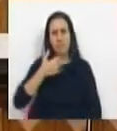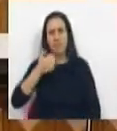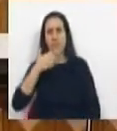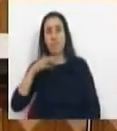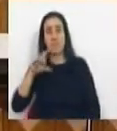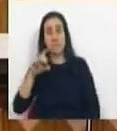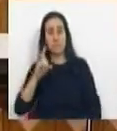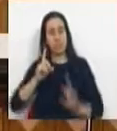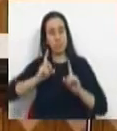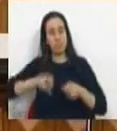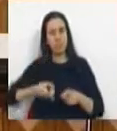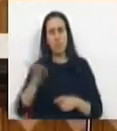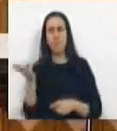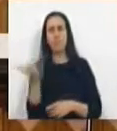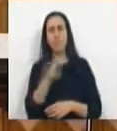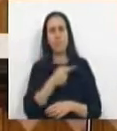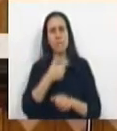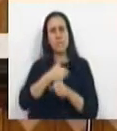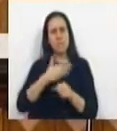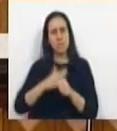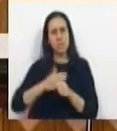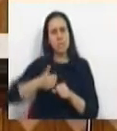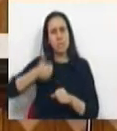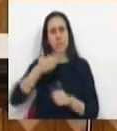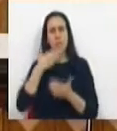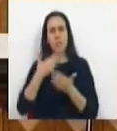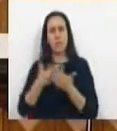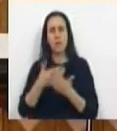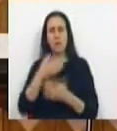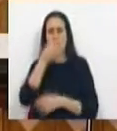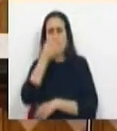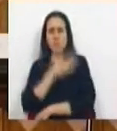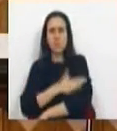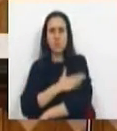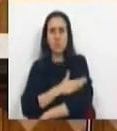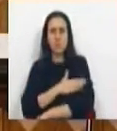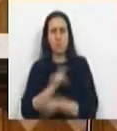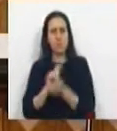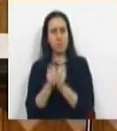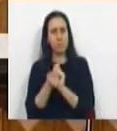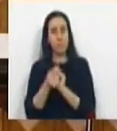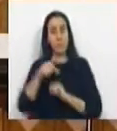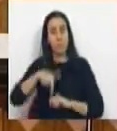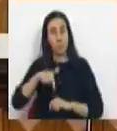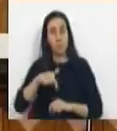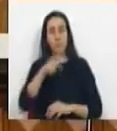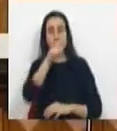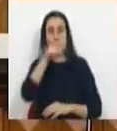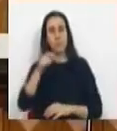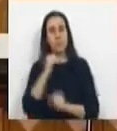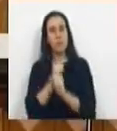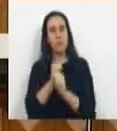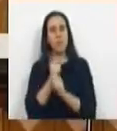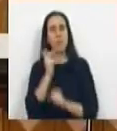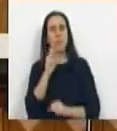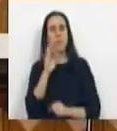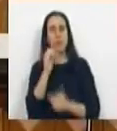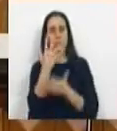16 anos, muitos em setores especialmente desgastantes. Hoje, se estes trabalhadores com 40 anos de